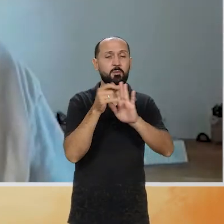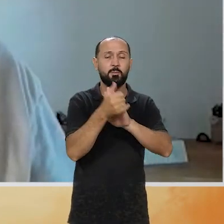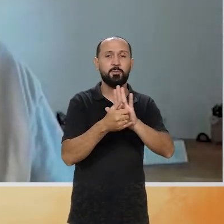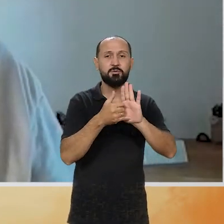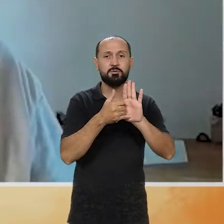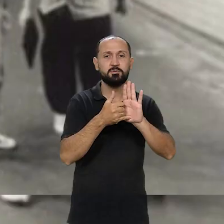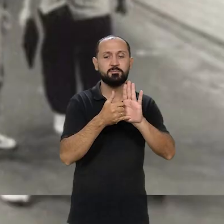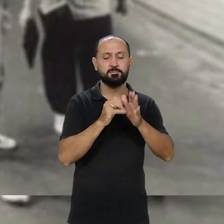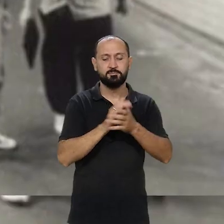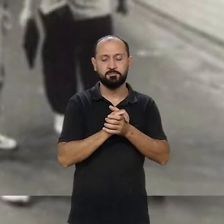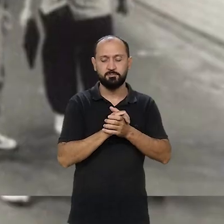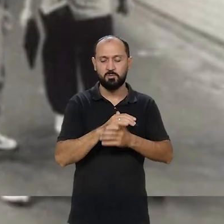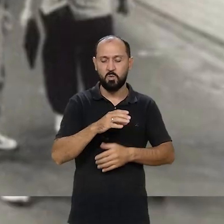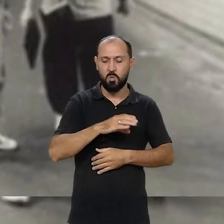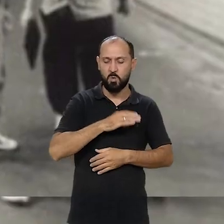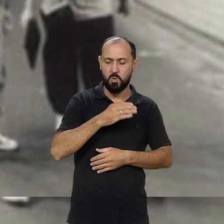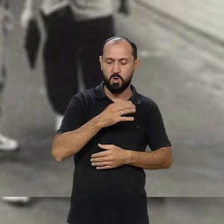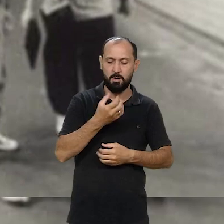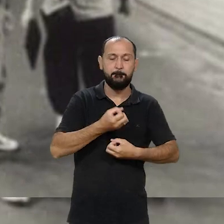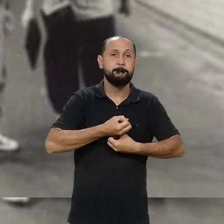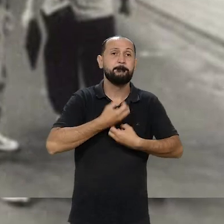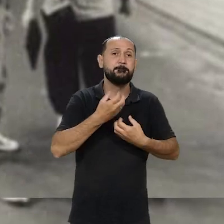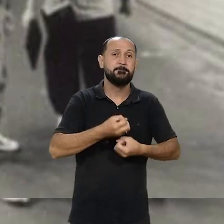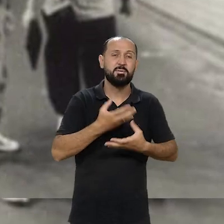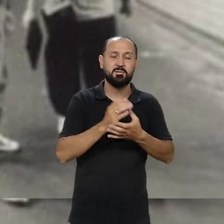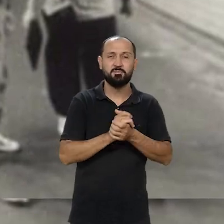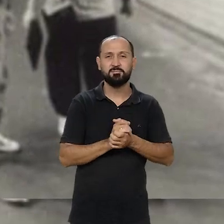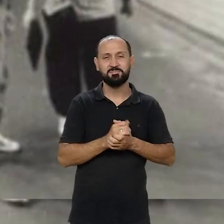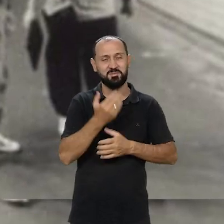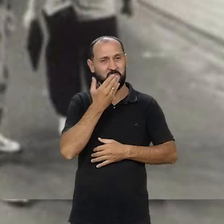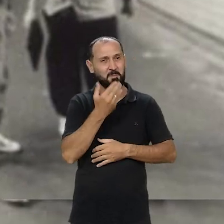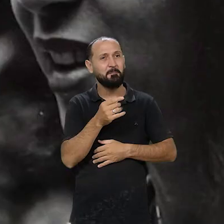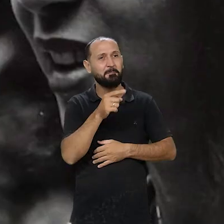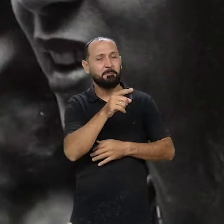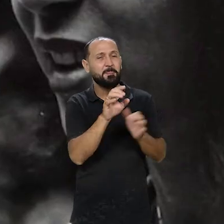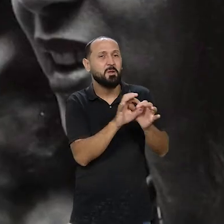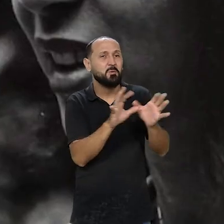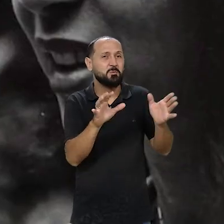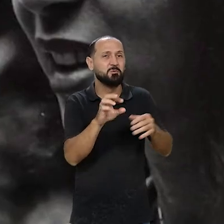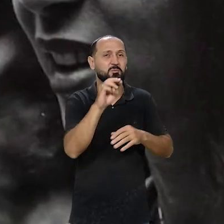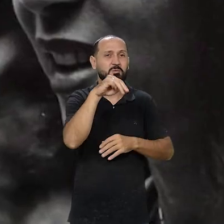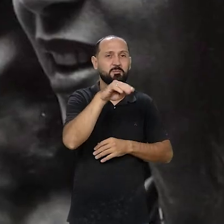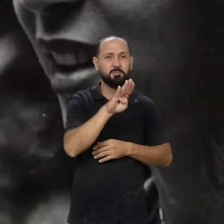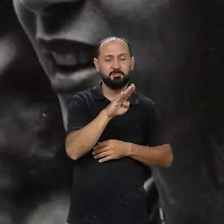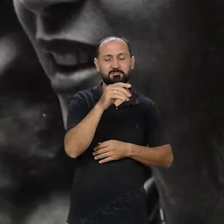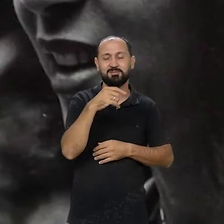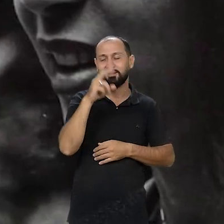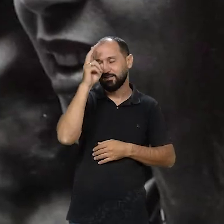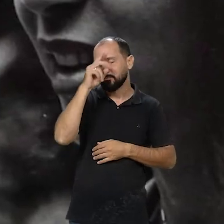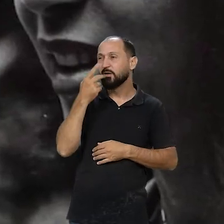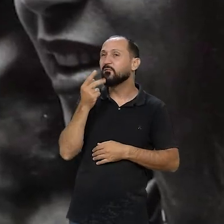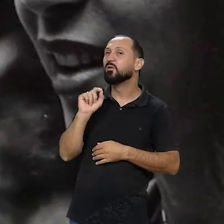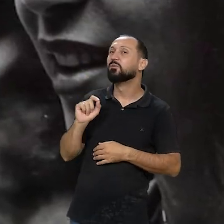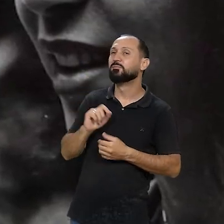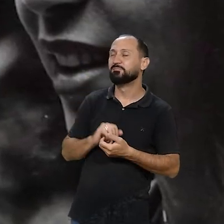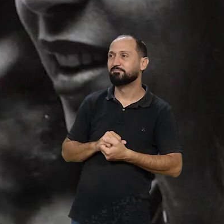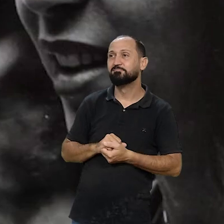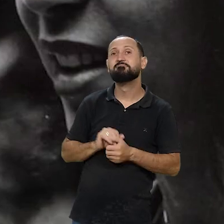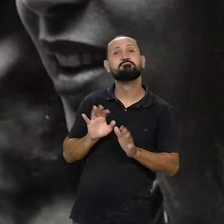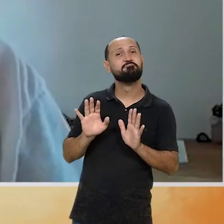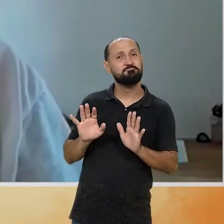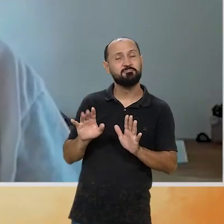primeiro projeto, encorajado por aquela poesia. Pedi a autorização do Manuel, nunca me esqueço que ele falou,